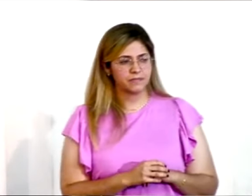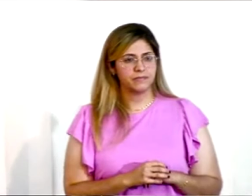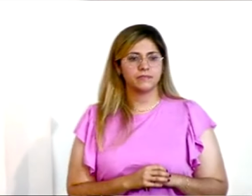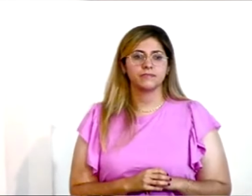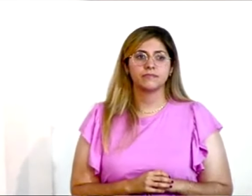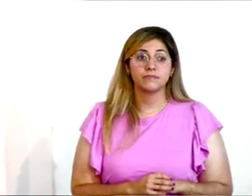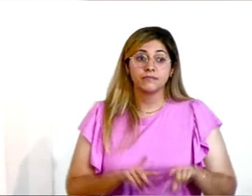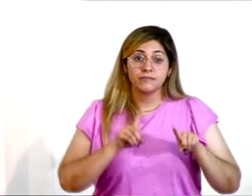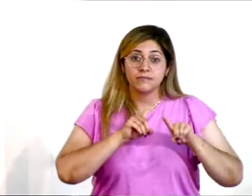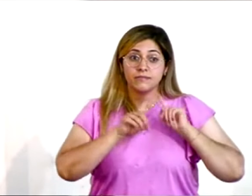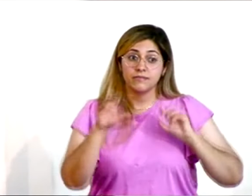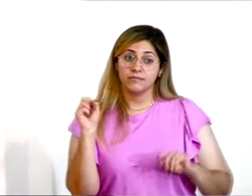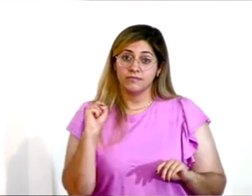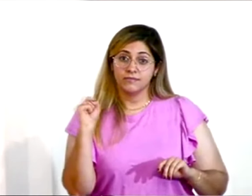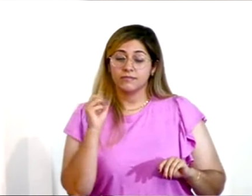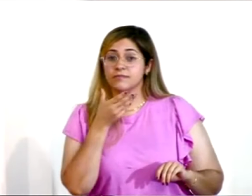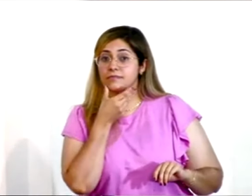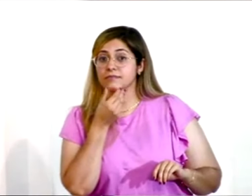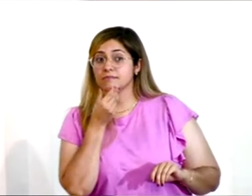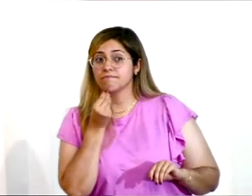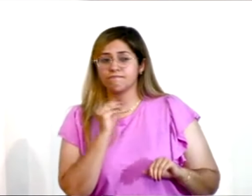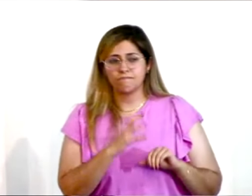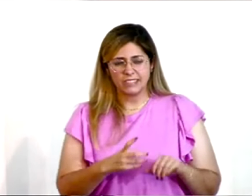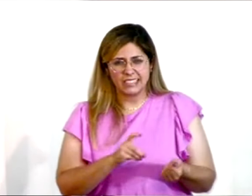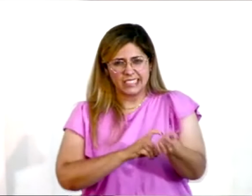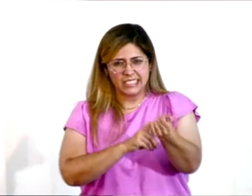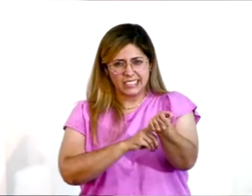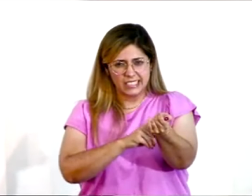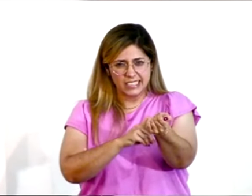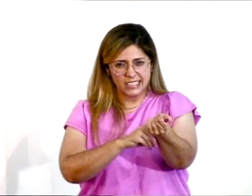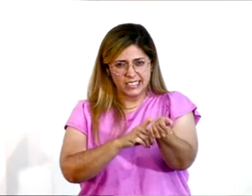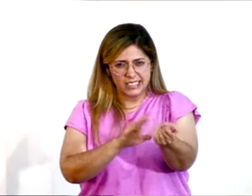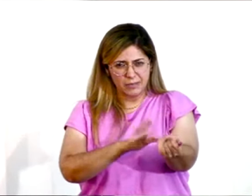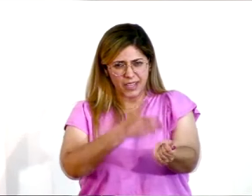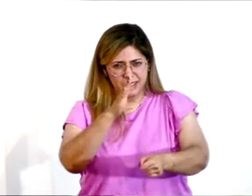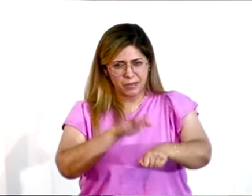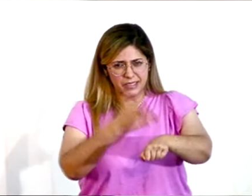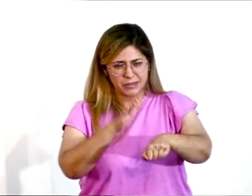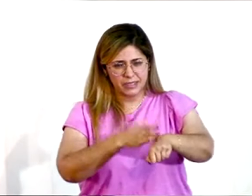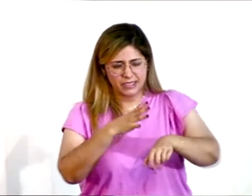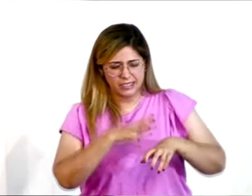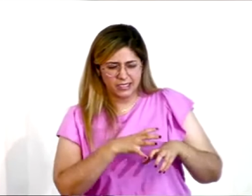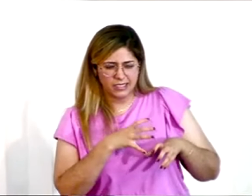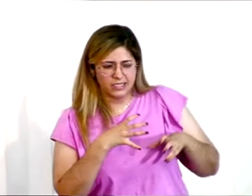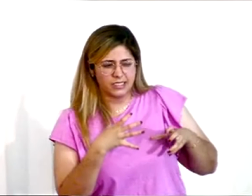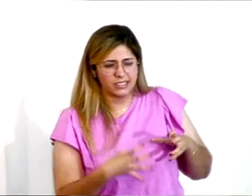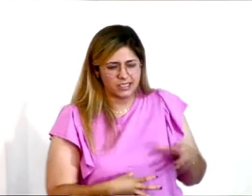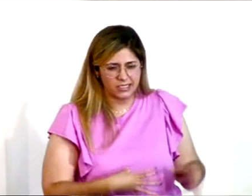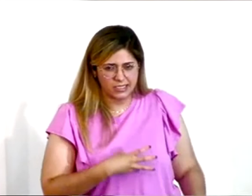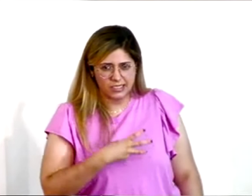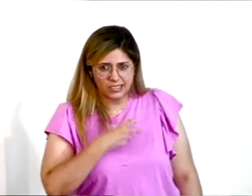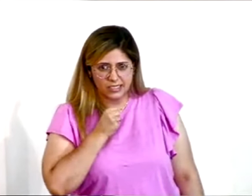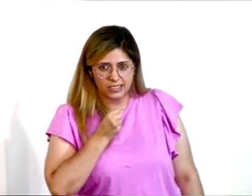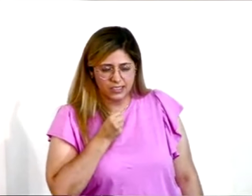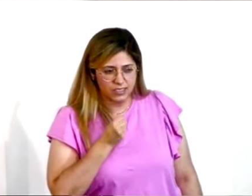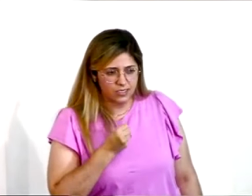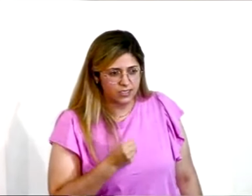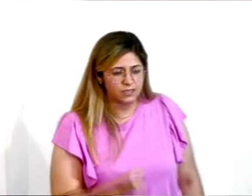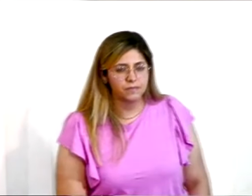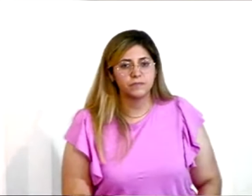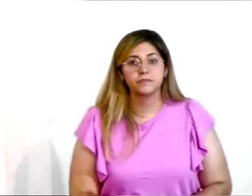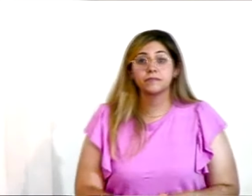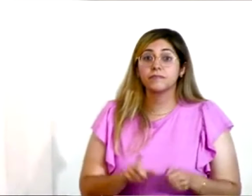incomodar tremendamente com a religião. E então, conforme isso vai crescendo, porque quando nós vemos aqui, antes, nós